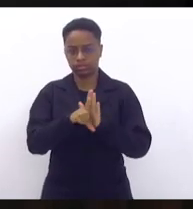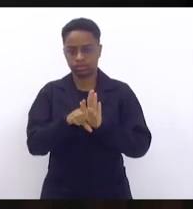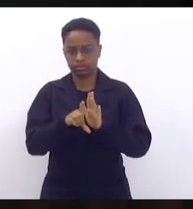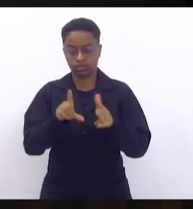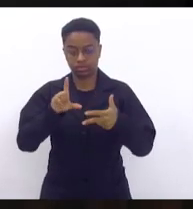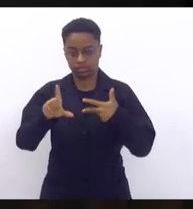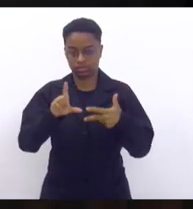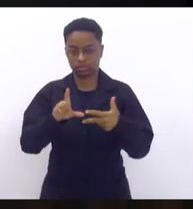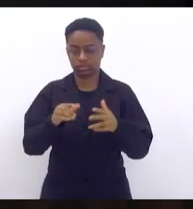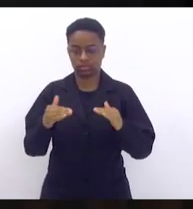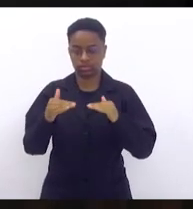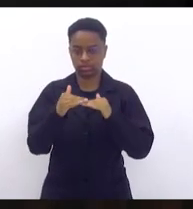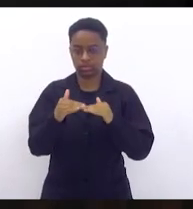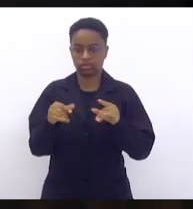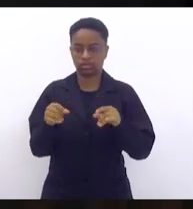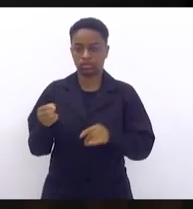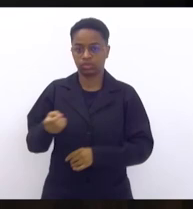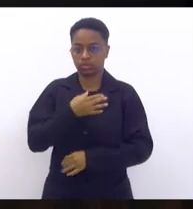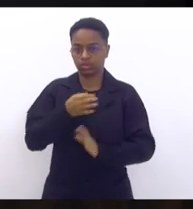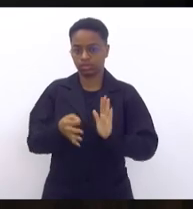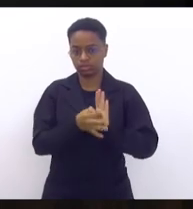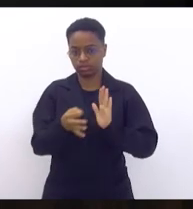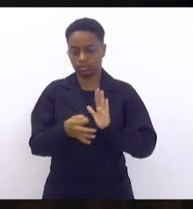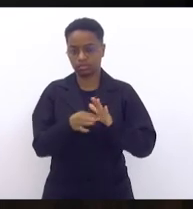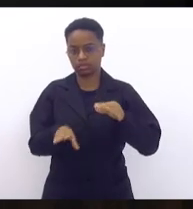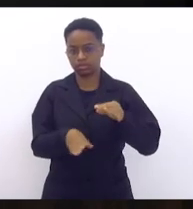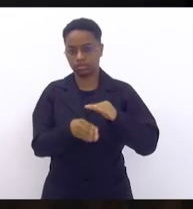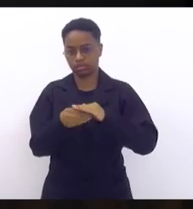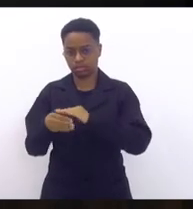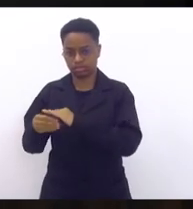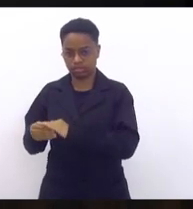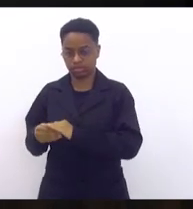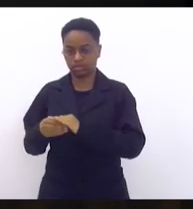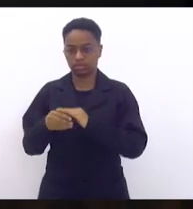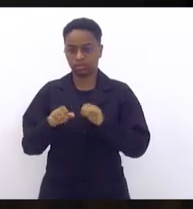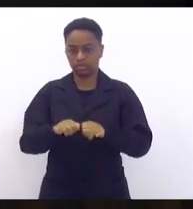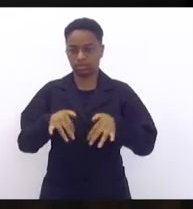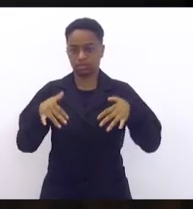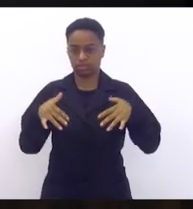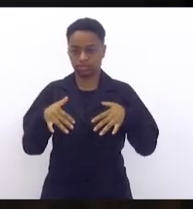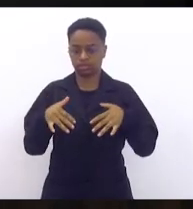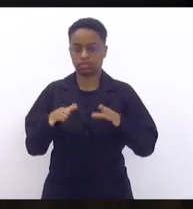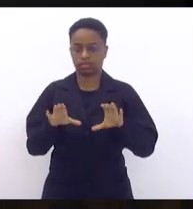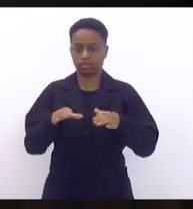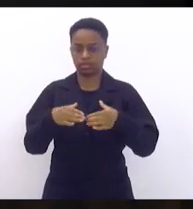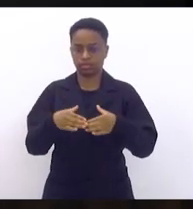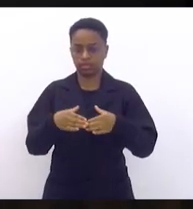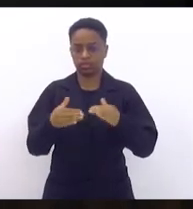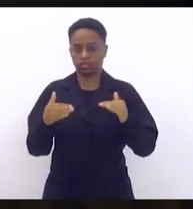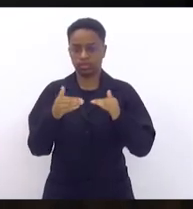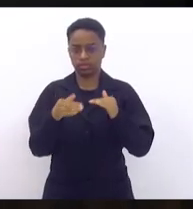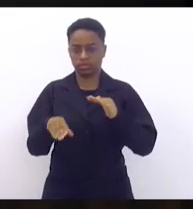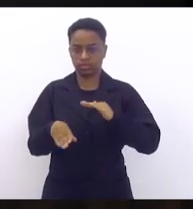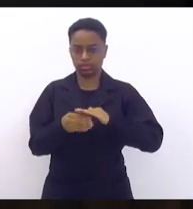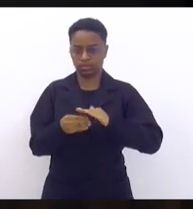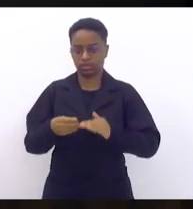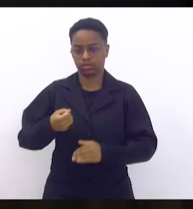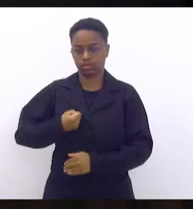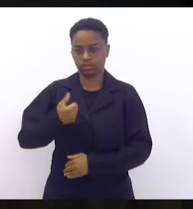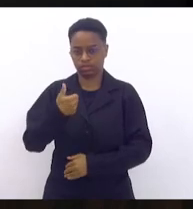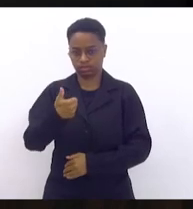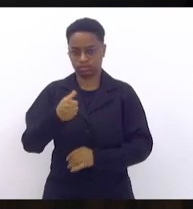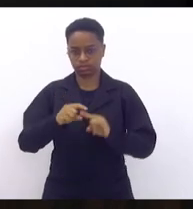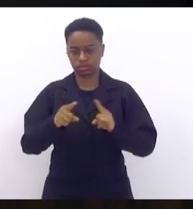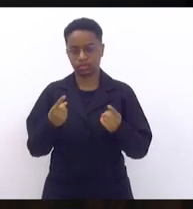favorável. Novo parecer às emendas de plenário da Comissão de Indicações Legislativas, favorável à emenda de número 1 e contrário